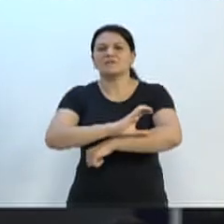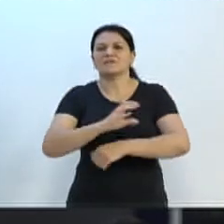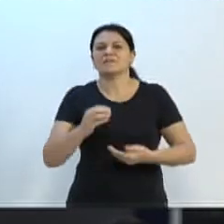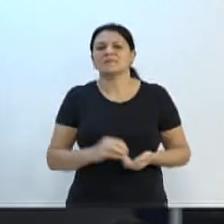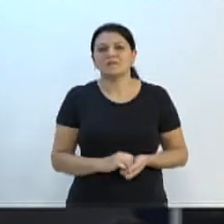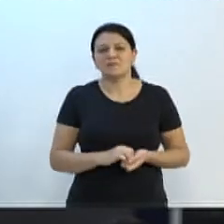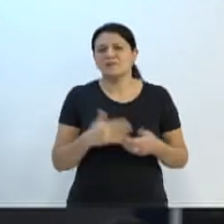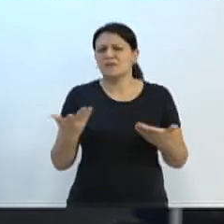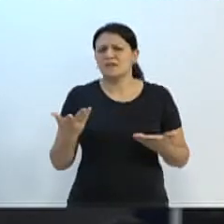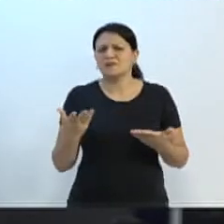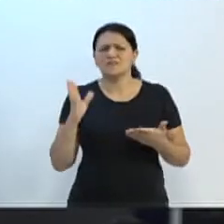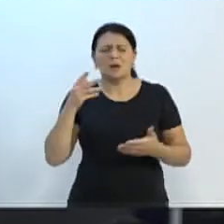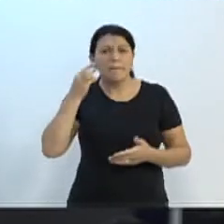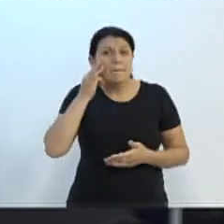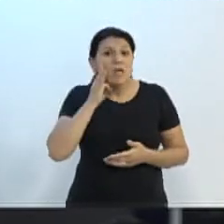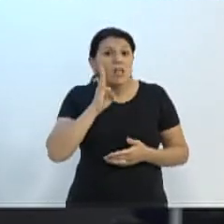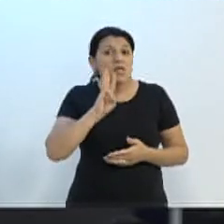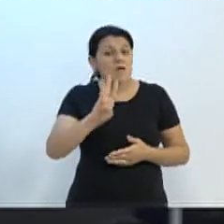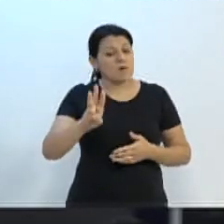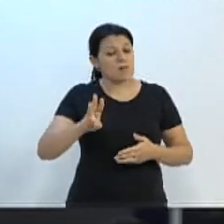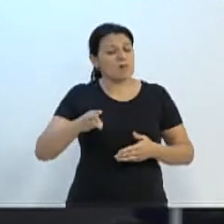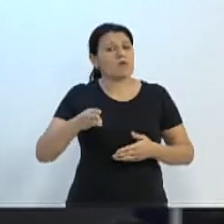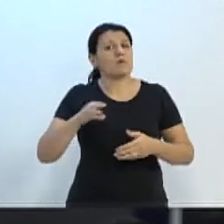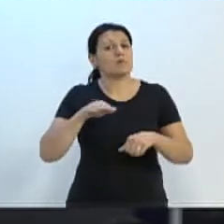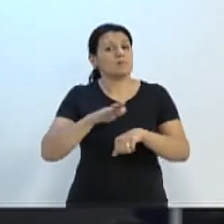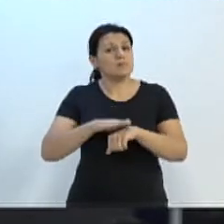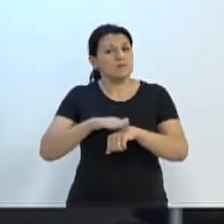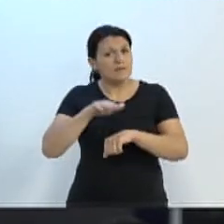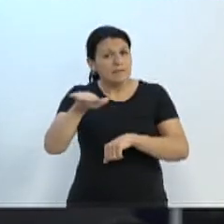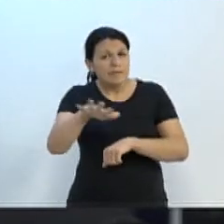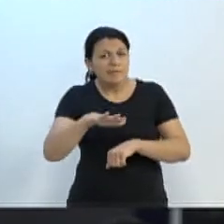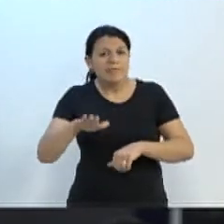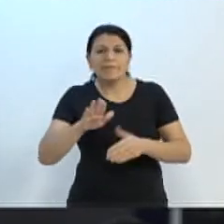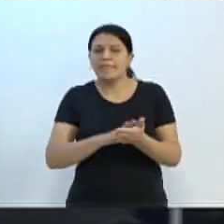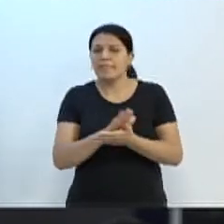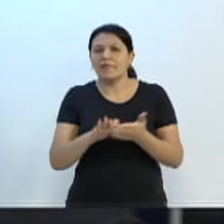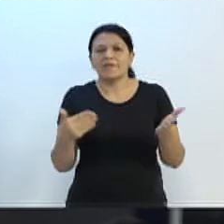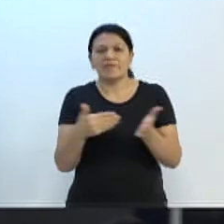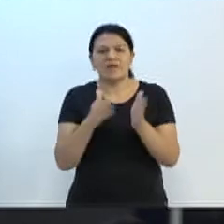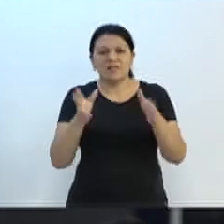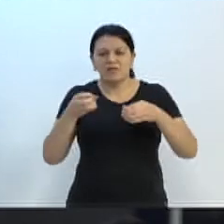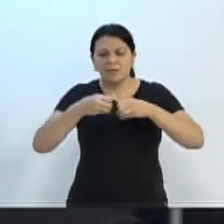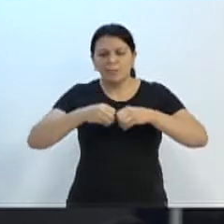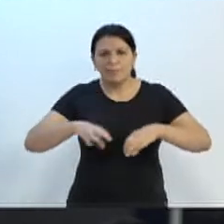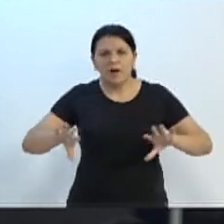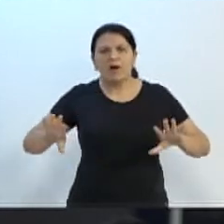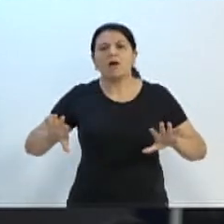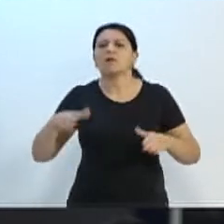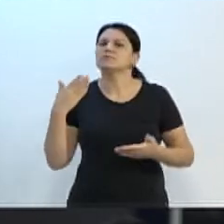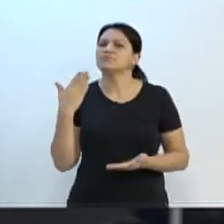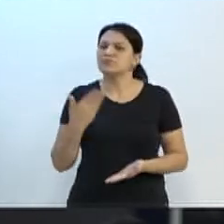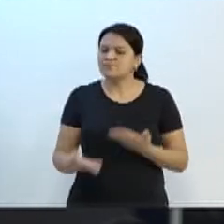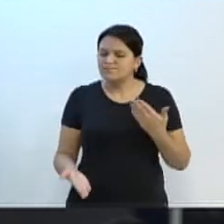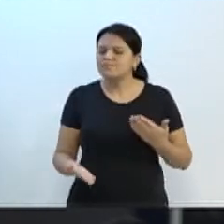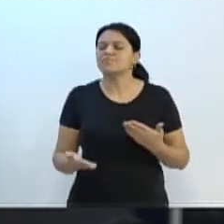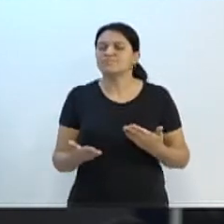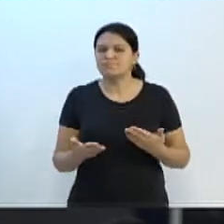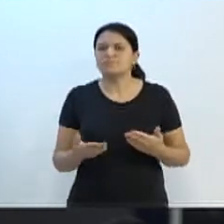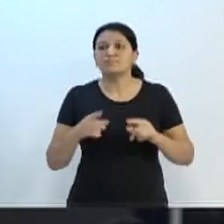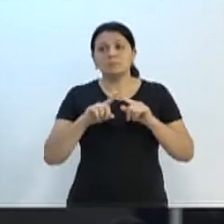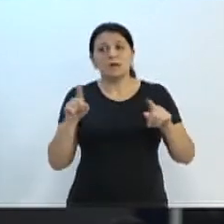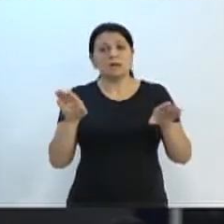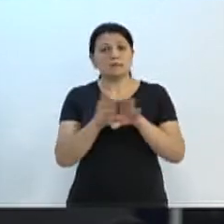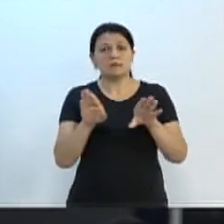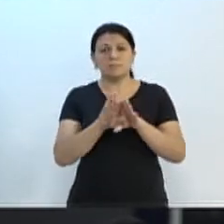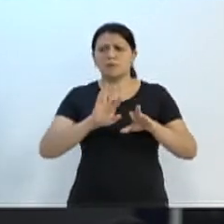onde milhões foram ali aplicados e até agora nada, e muito já se desperdiçou, já se perdeu, já deteriorou, enfim, mas também inúmeras